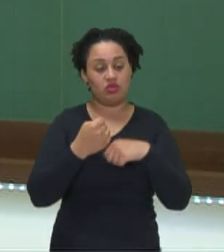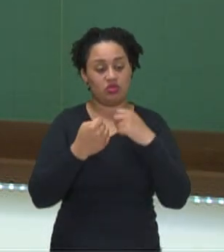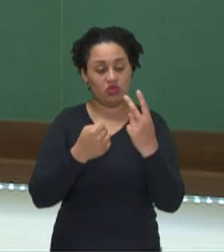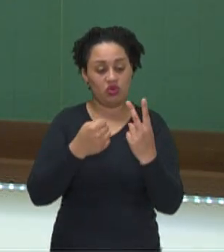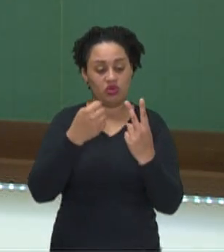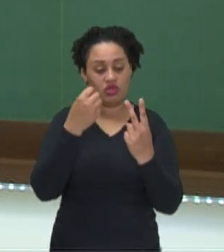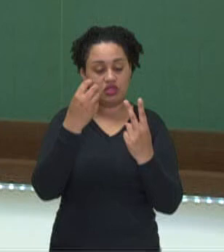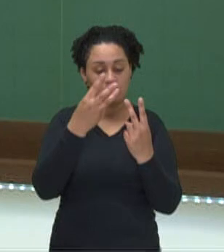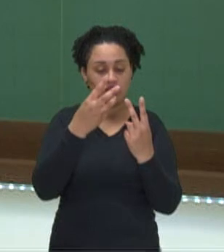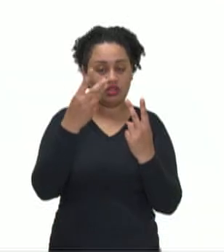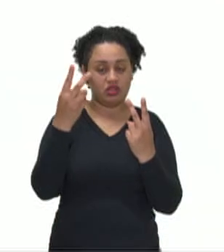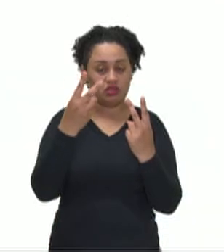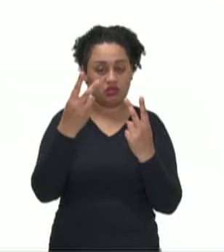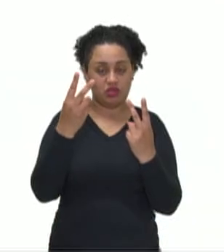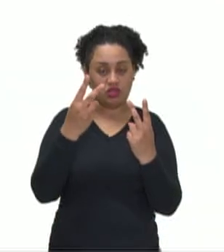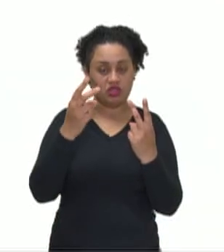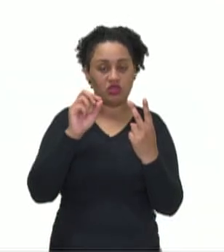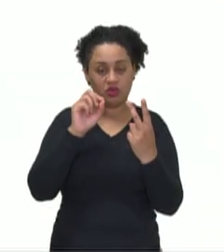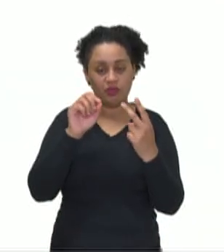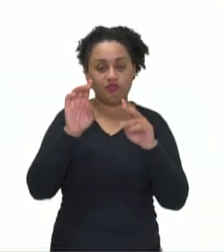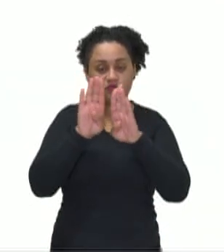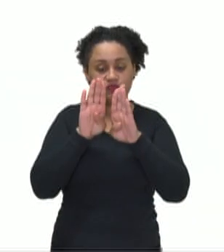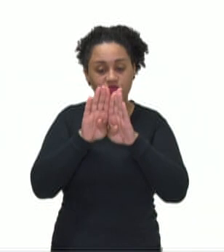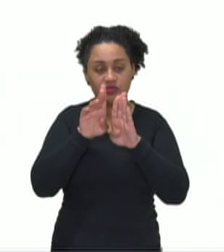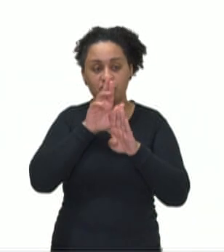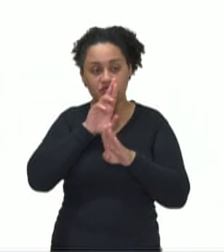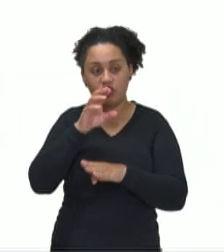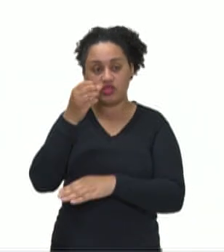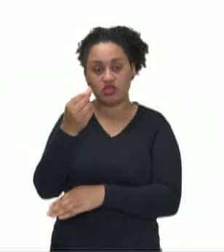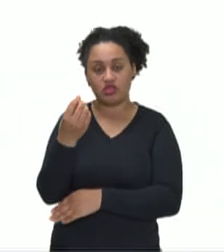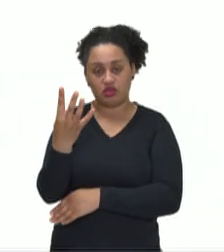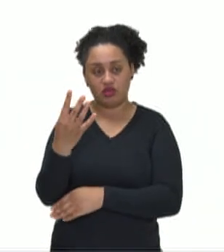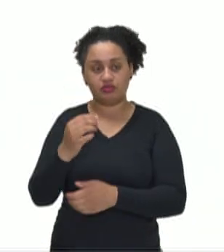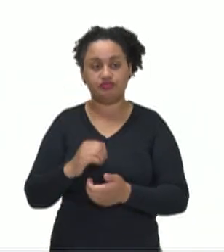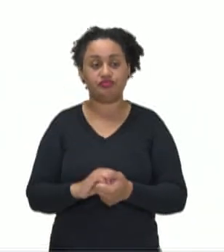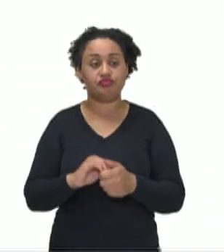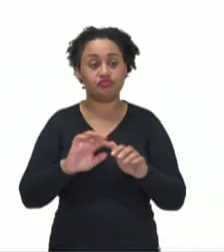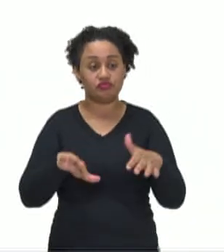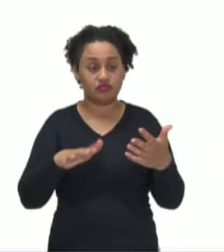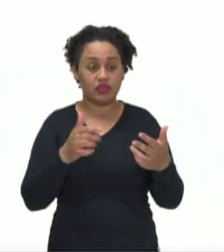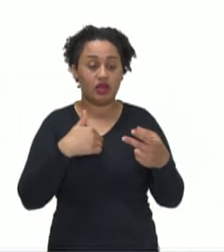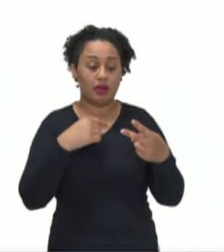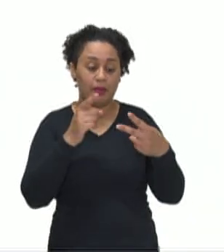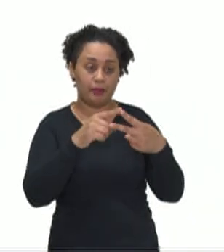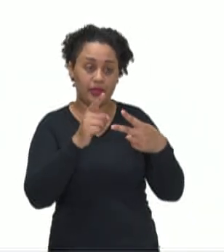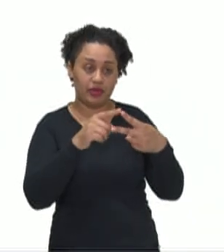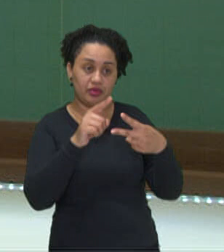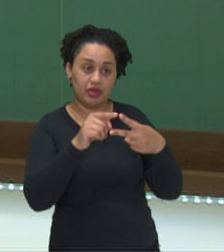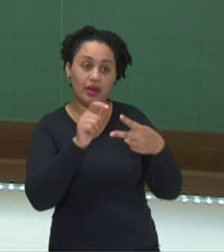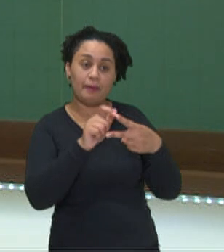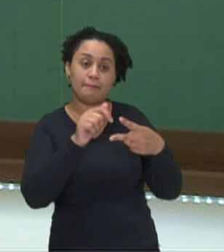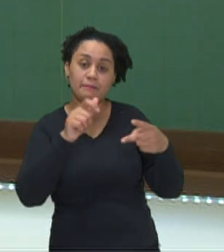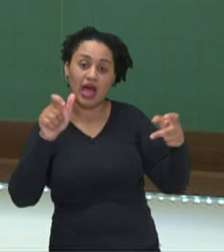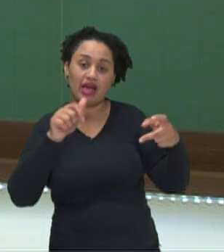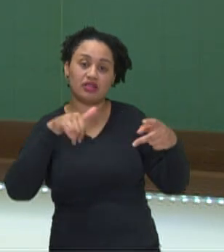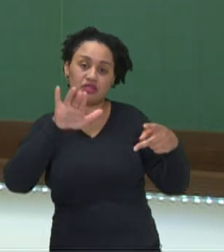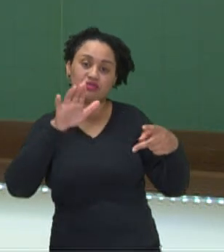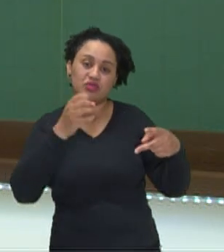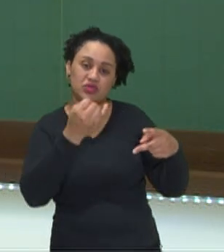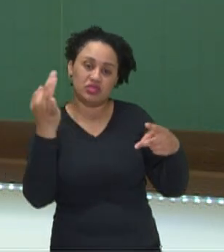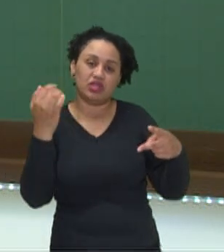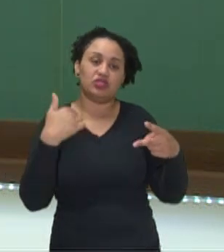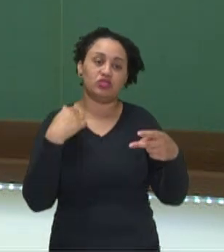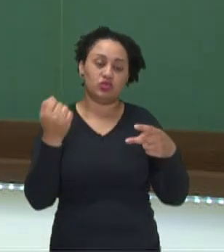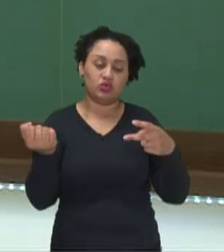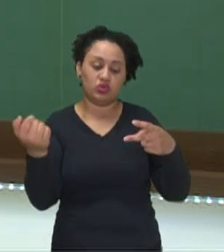sexta potência, que é igual a 64. Portanto, a primeira situação é maior que a